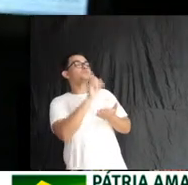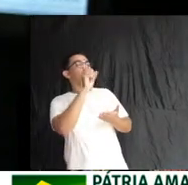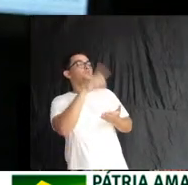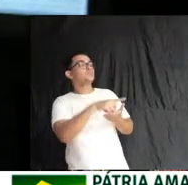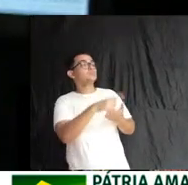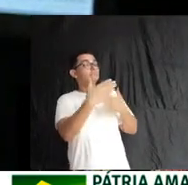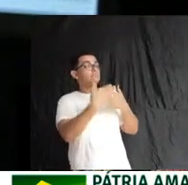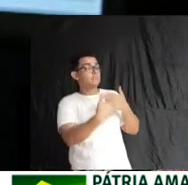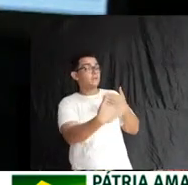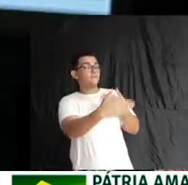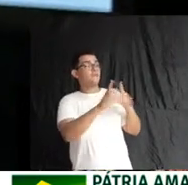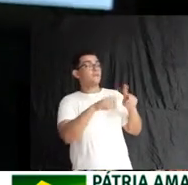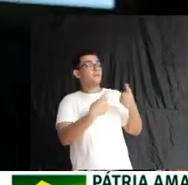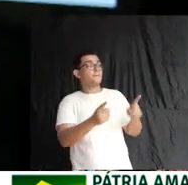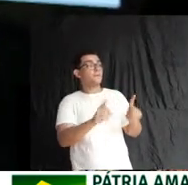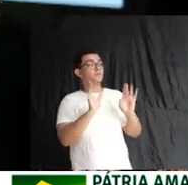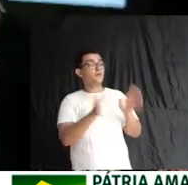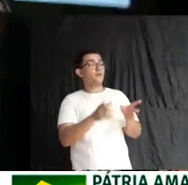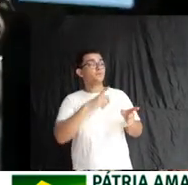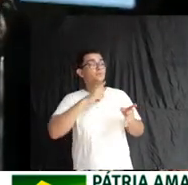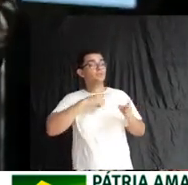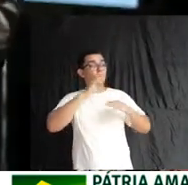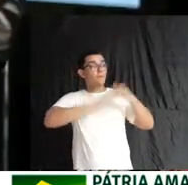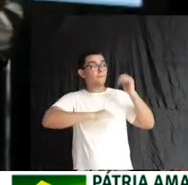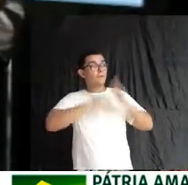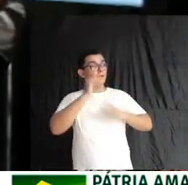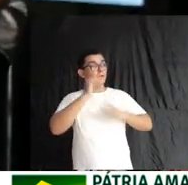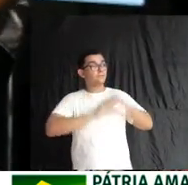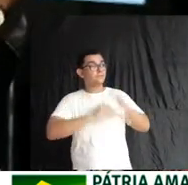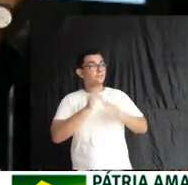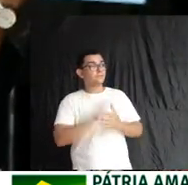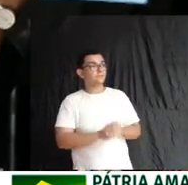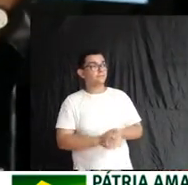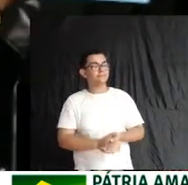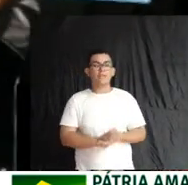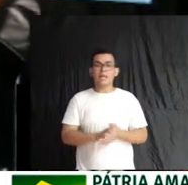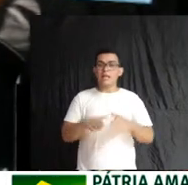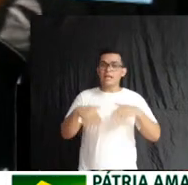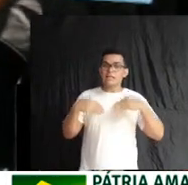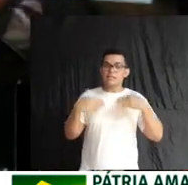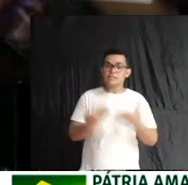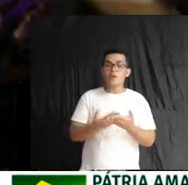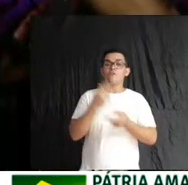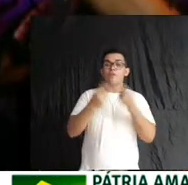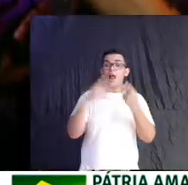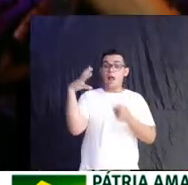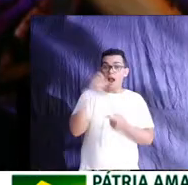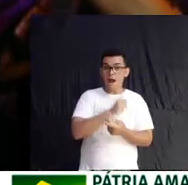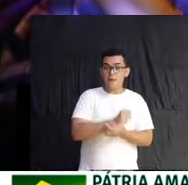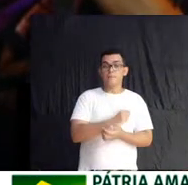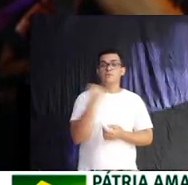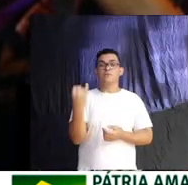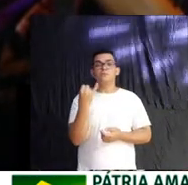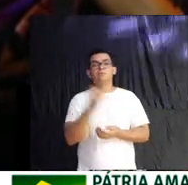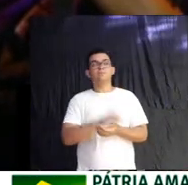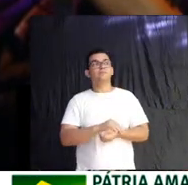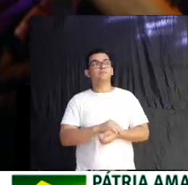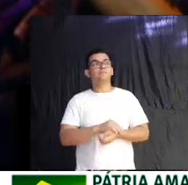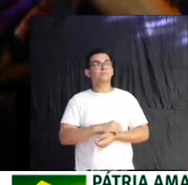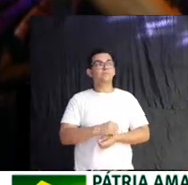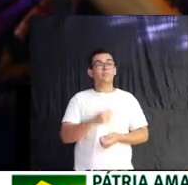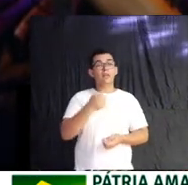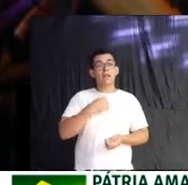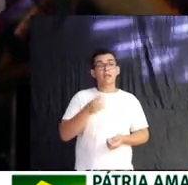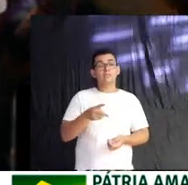carreira de música hoje, que você é a sua profissão? Vamos ser bem práticos. Vamos ser bem práticos. Eu gostava de